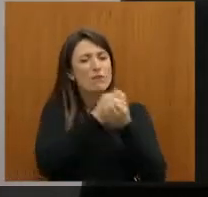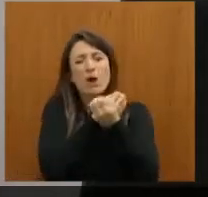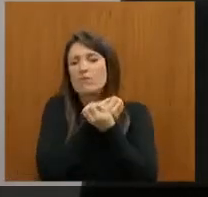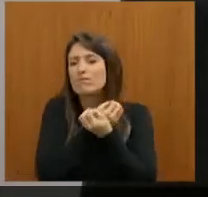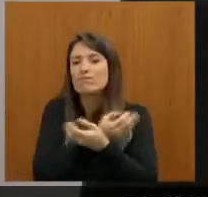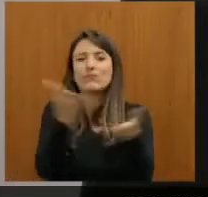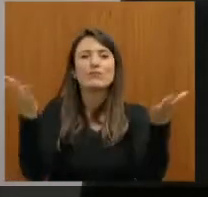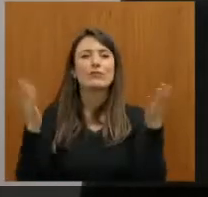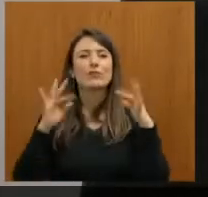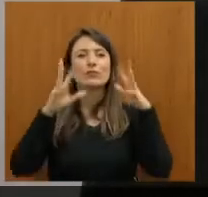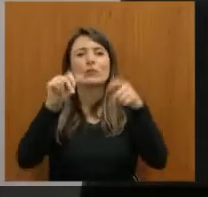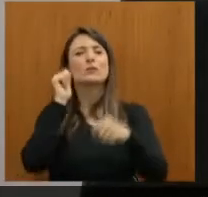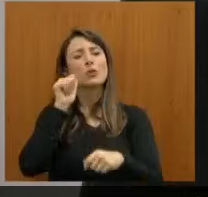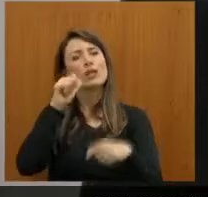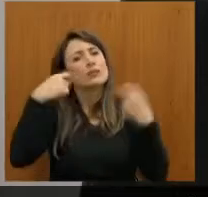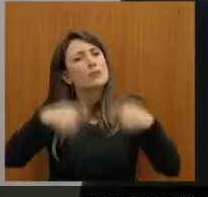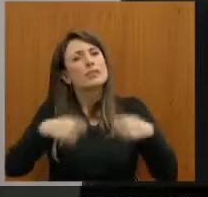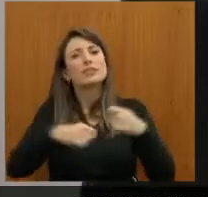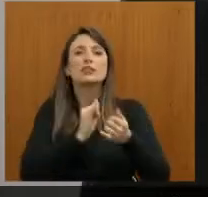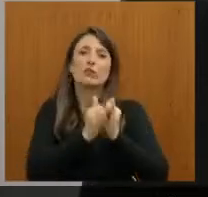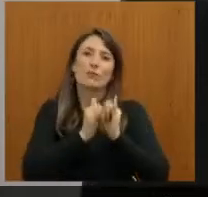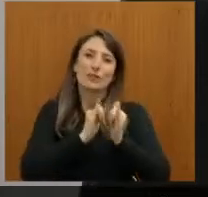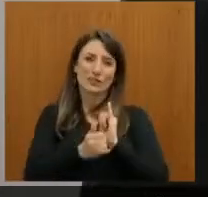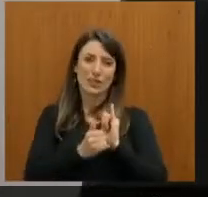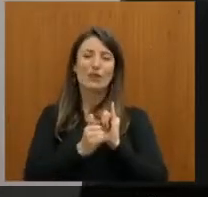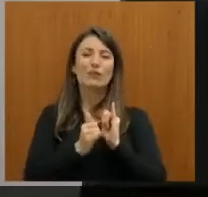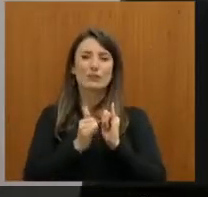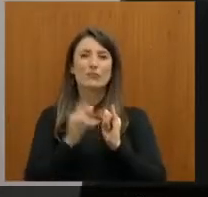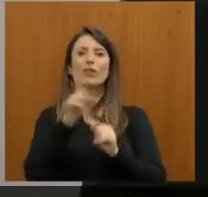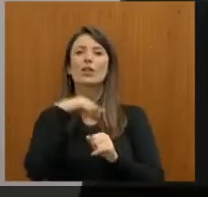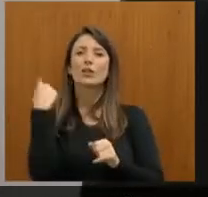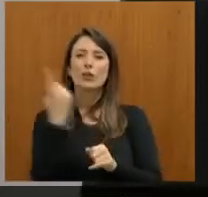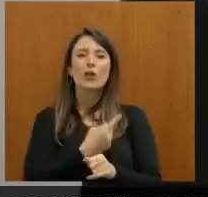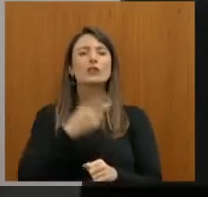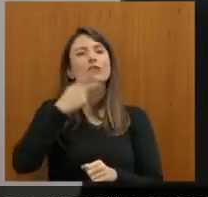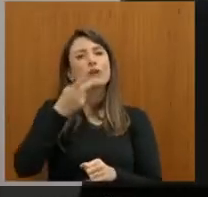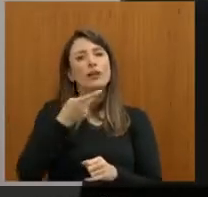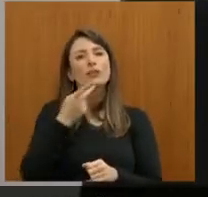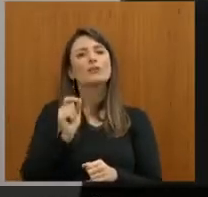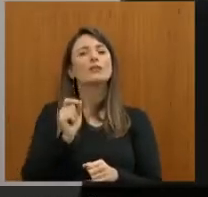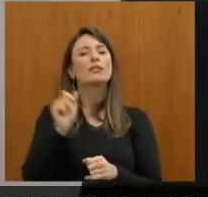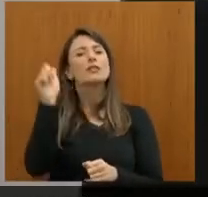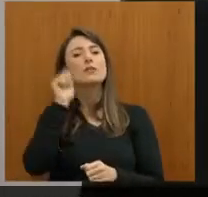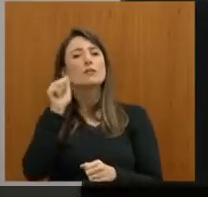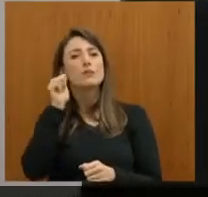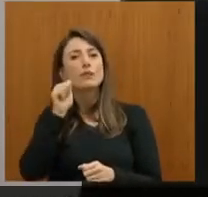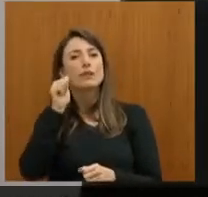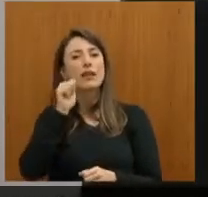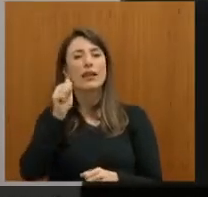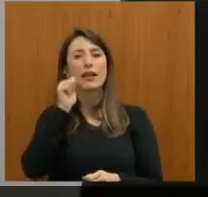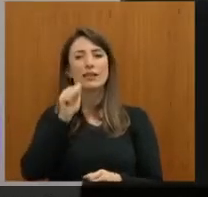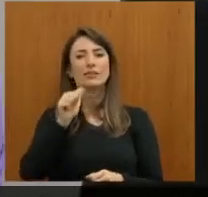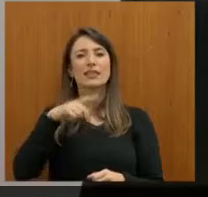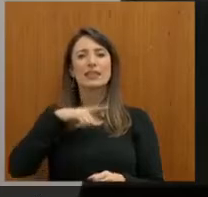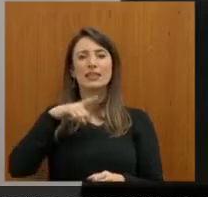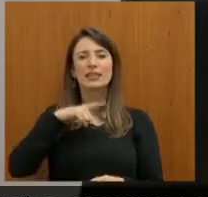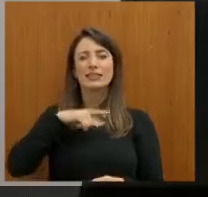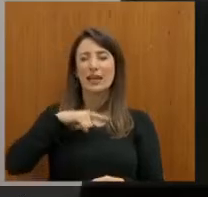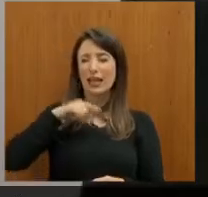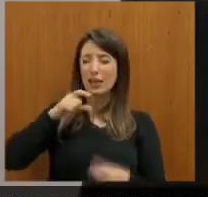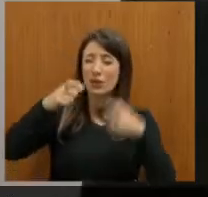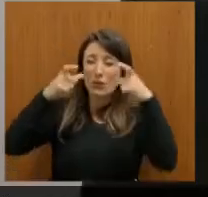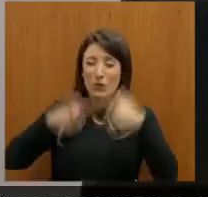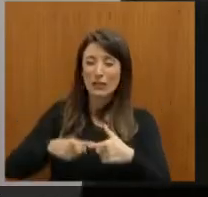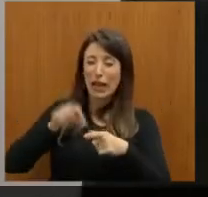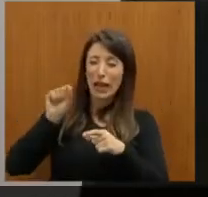precisam dessa informação e nós somos falando de mulheres que estão nos mais distantes